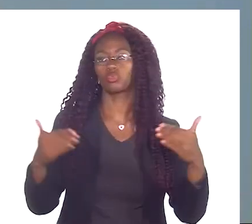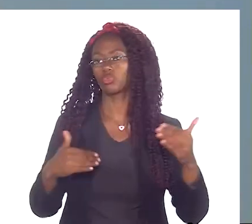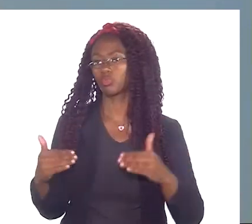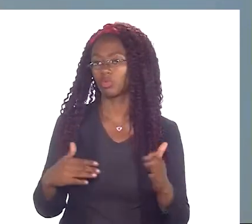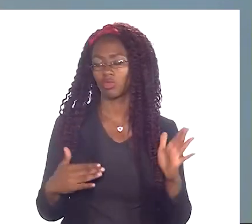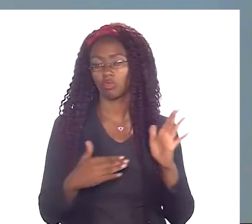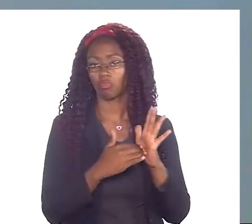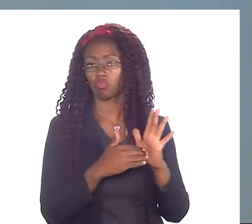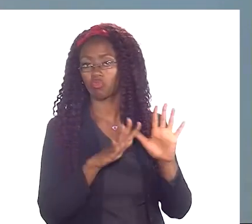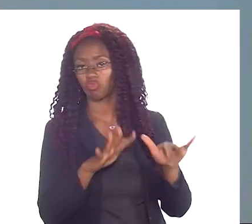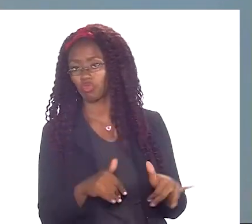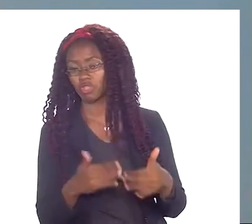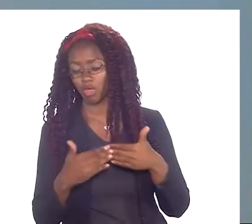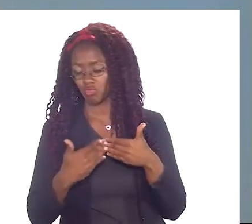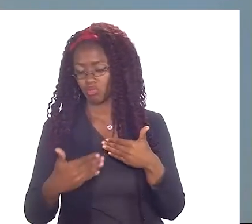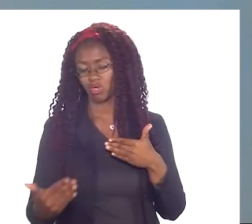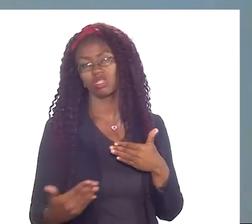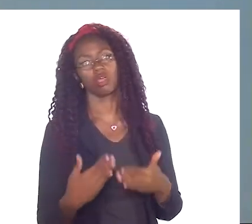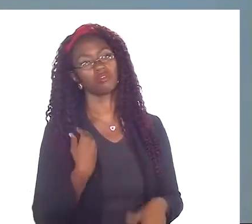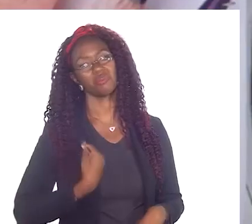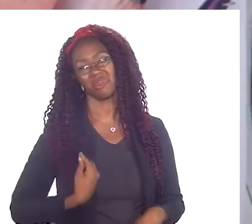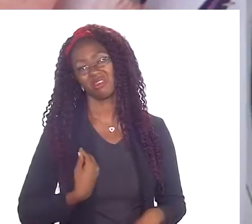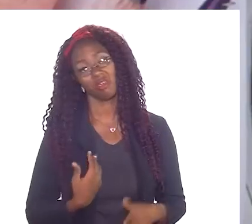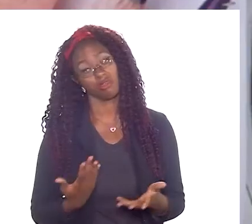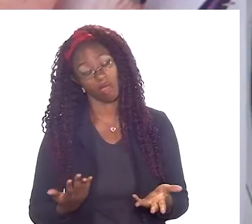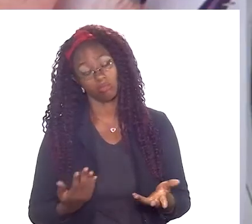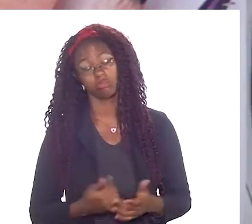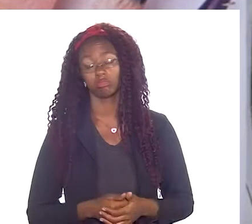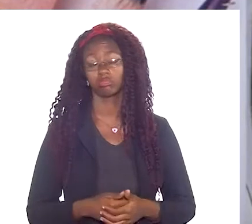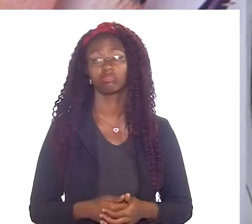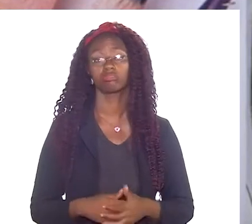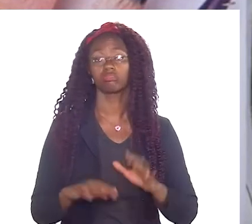que vêm para a última etapa do processo de forma